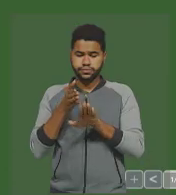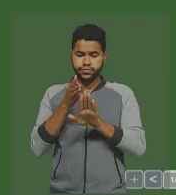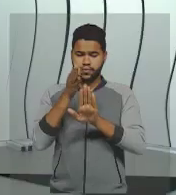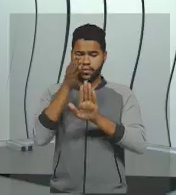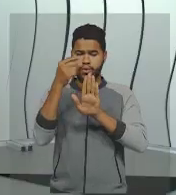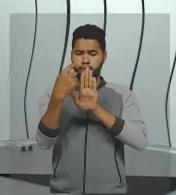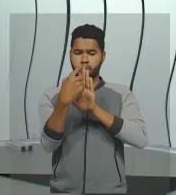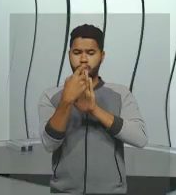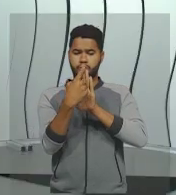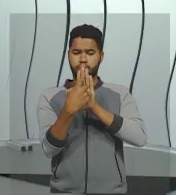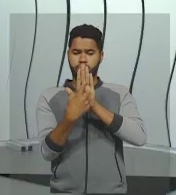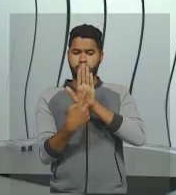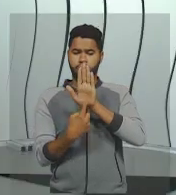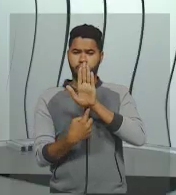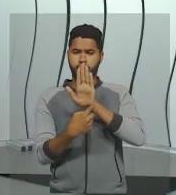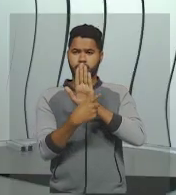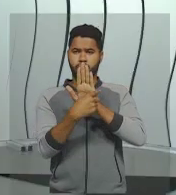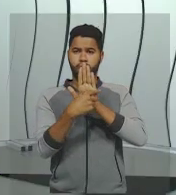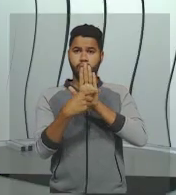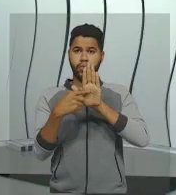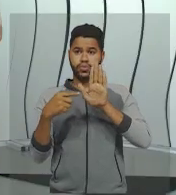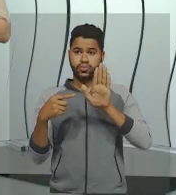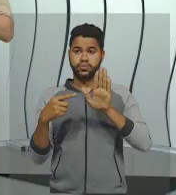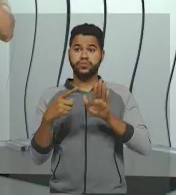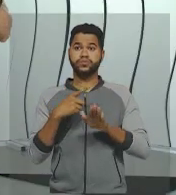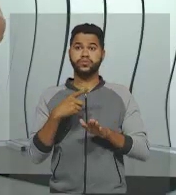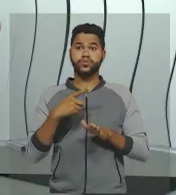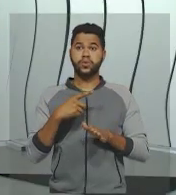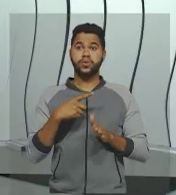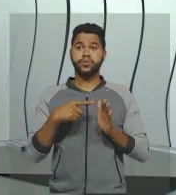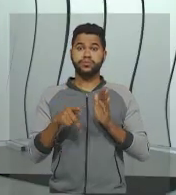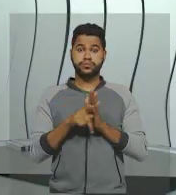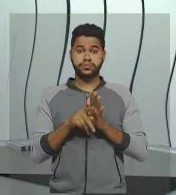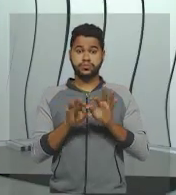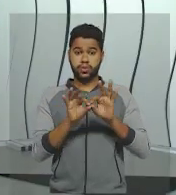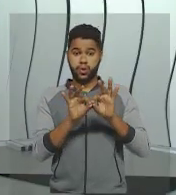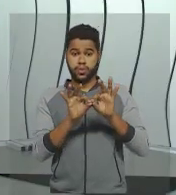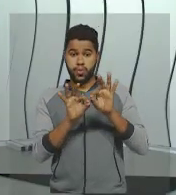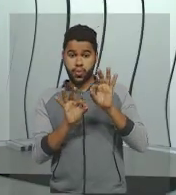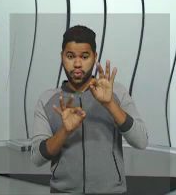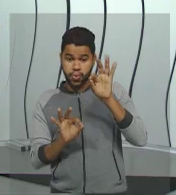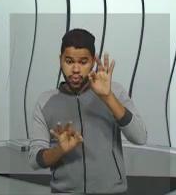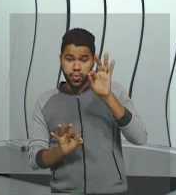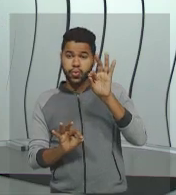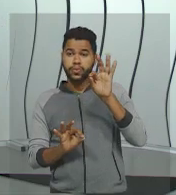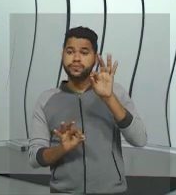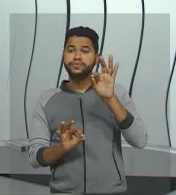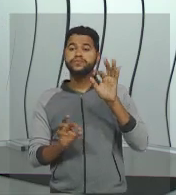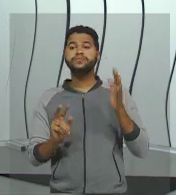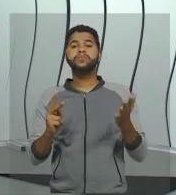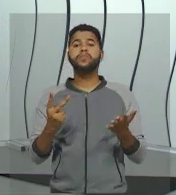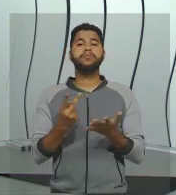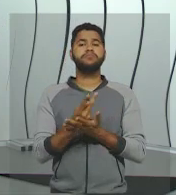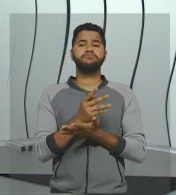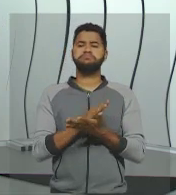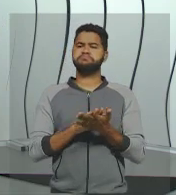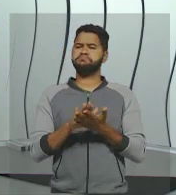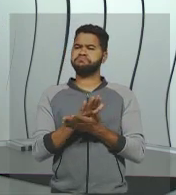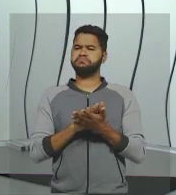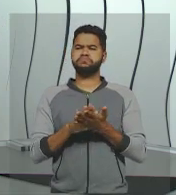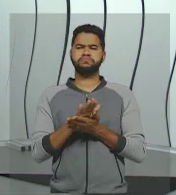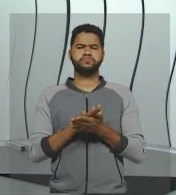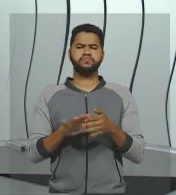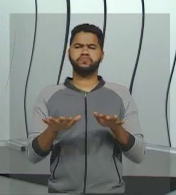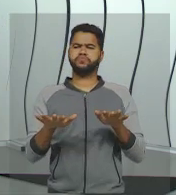corpo. Então, aqui, apesar de ser um corpo extenso, não acontecerá nada, não haverá nem